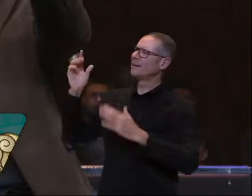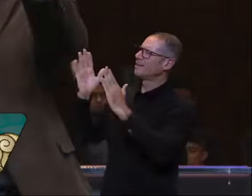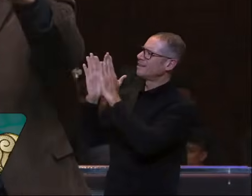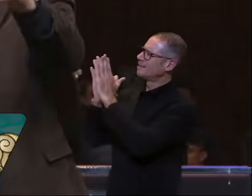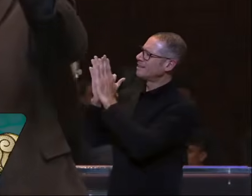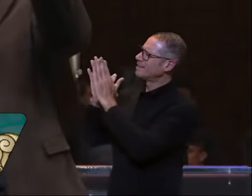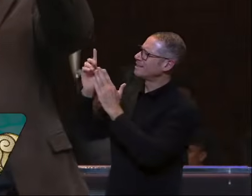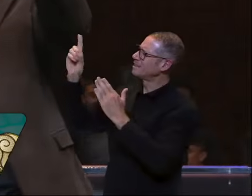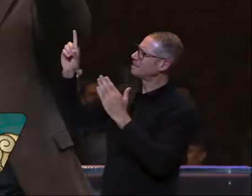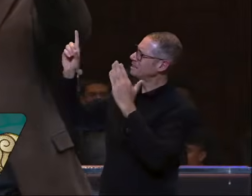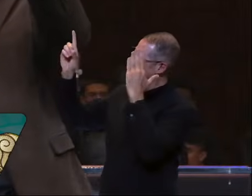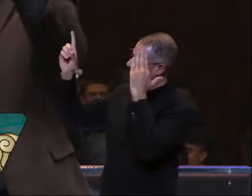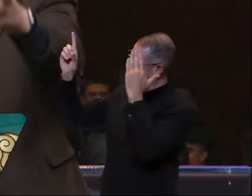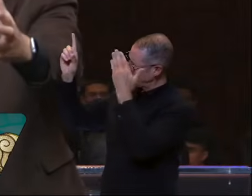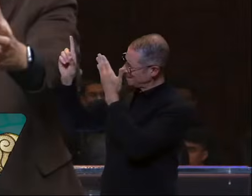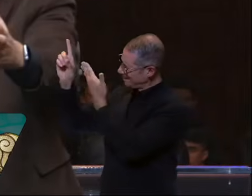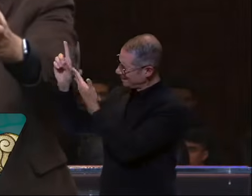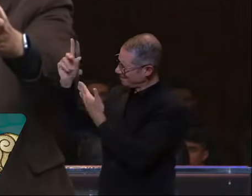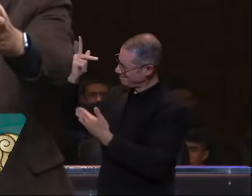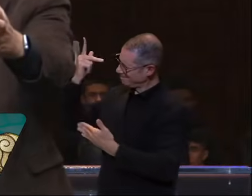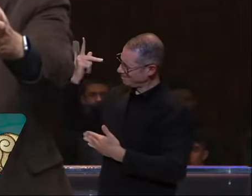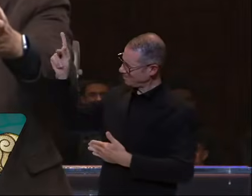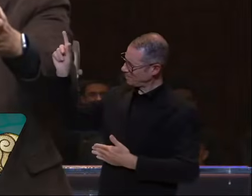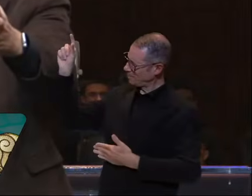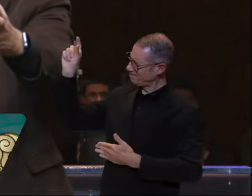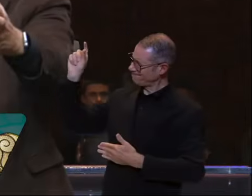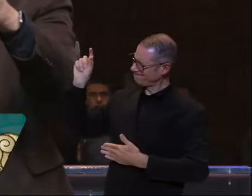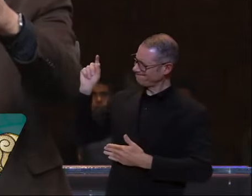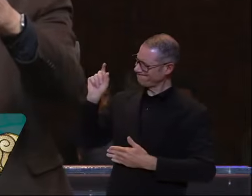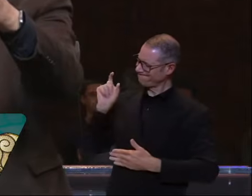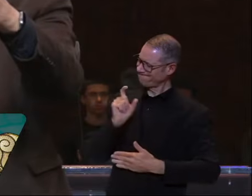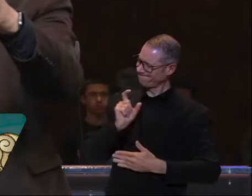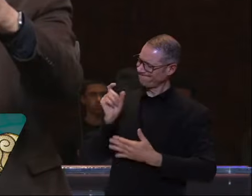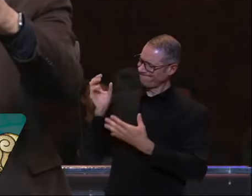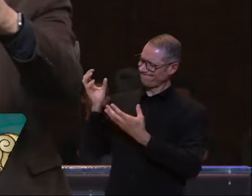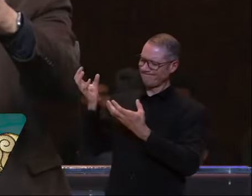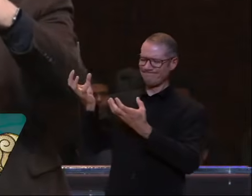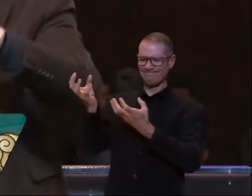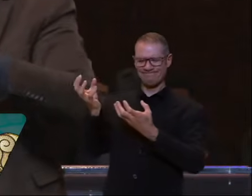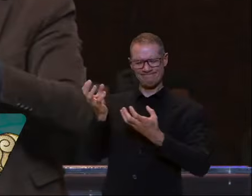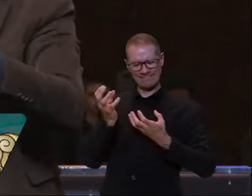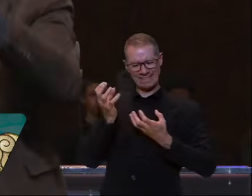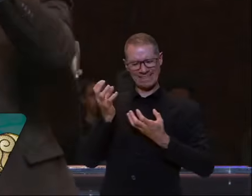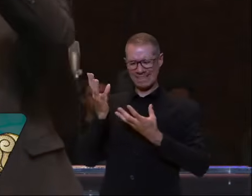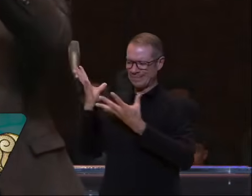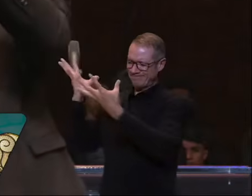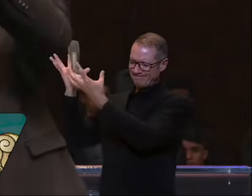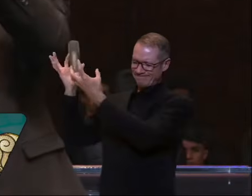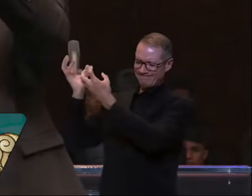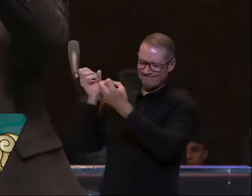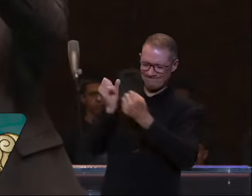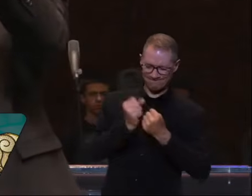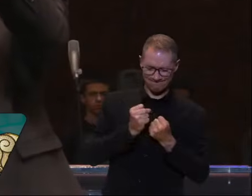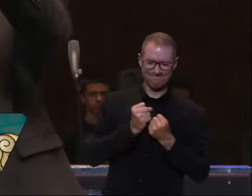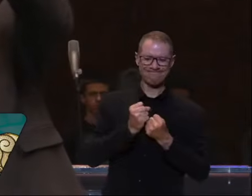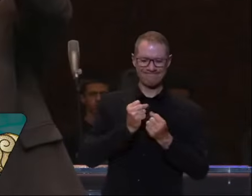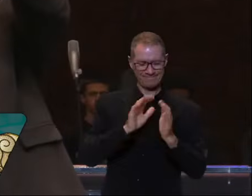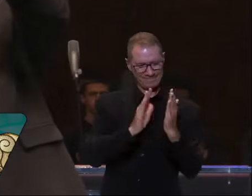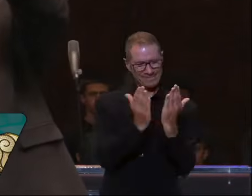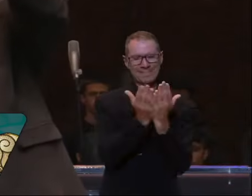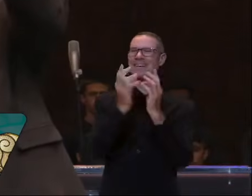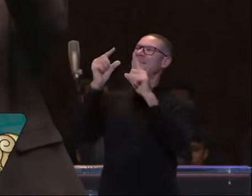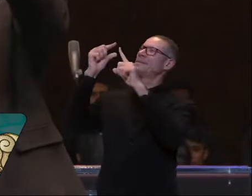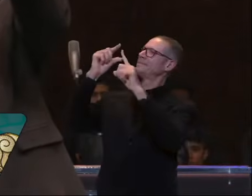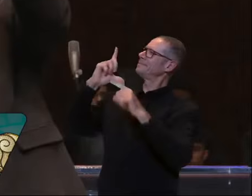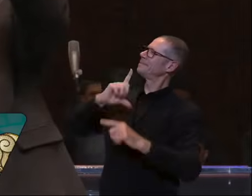eu creio na tua palavra, eu quero tomar posse disso que a Bíblia já diz. Eu